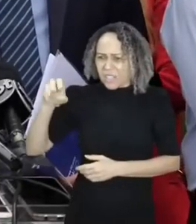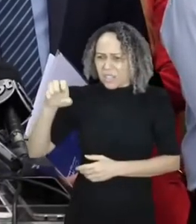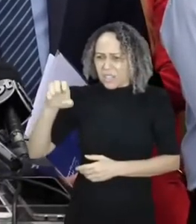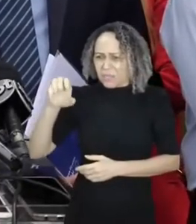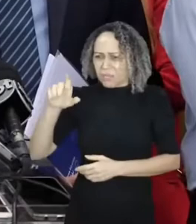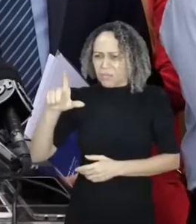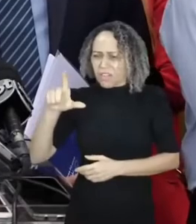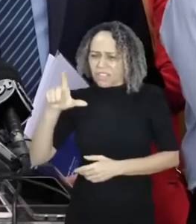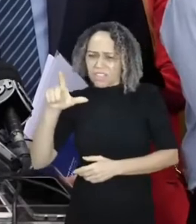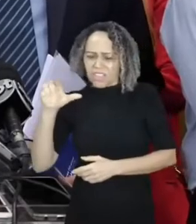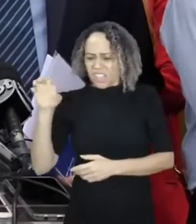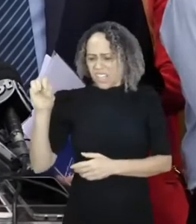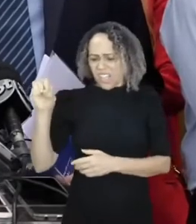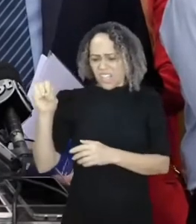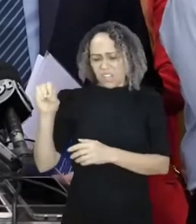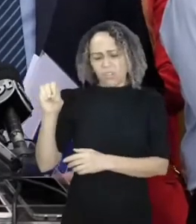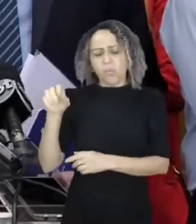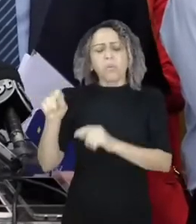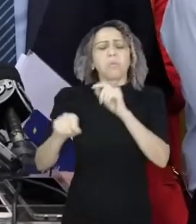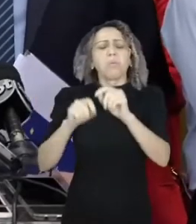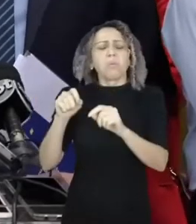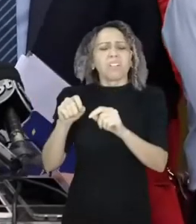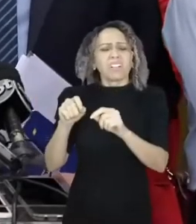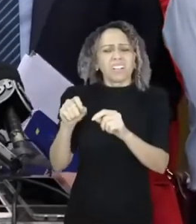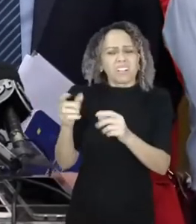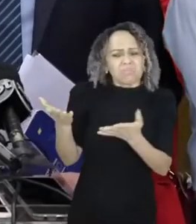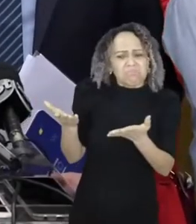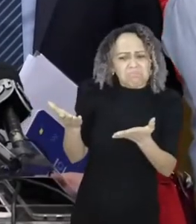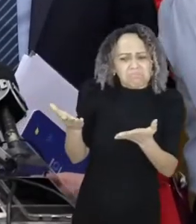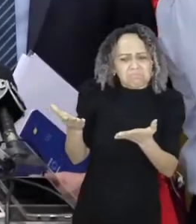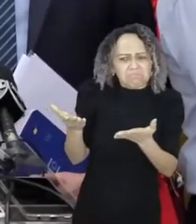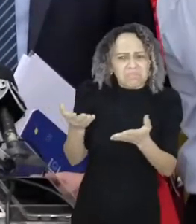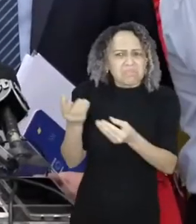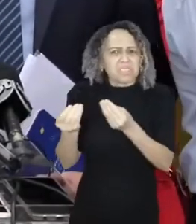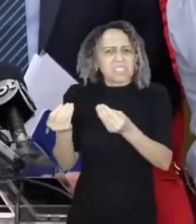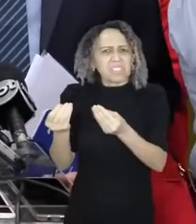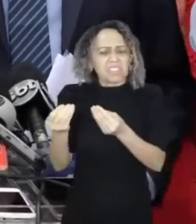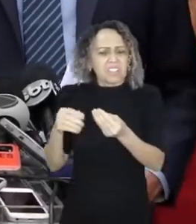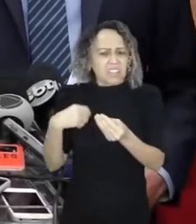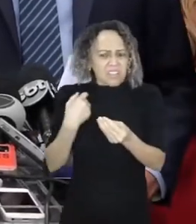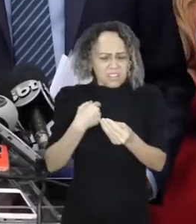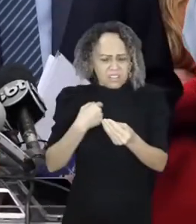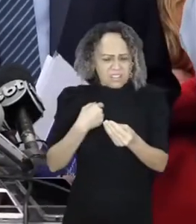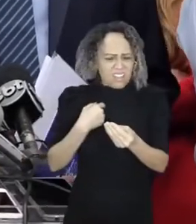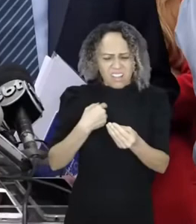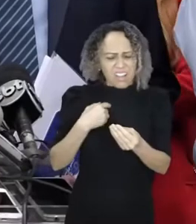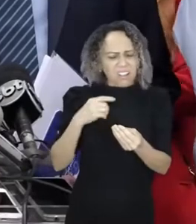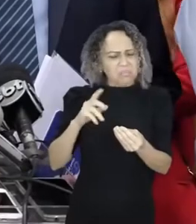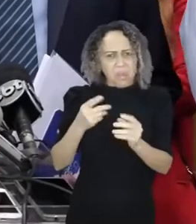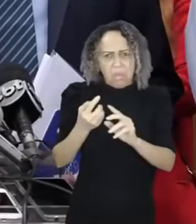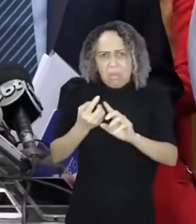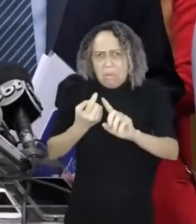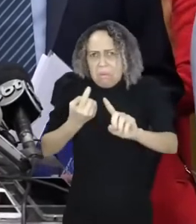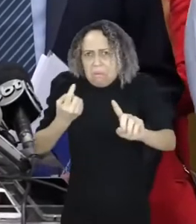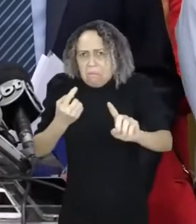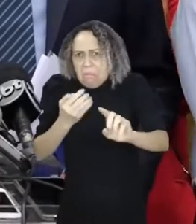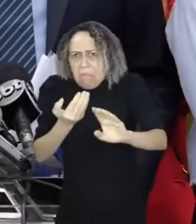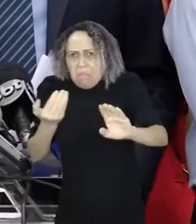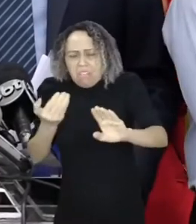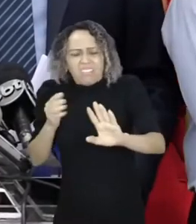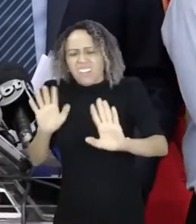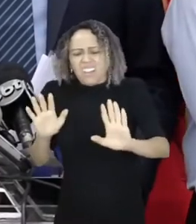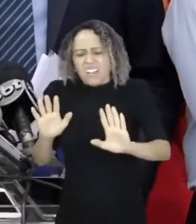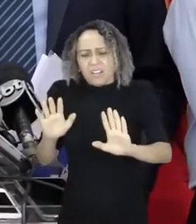evangélico que votou em peso para o presidente Bolsonaro? Nós nunca nos afastamos e sempre respeitamos, nós só não misturamos política com